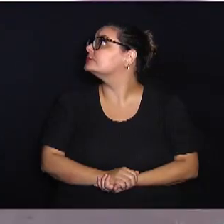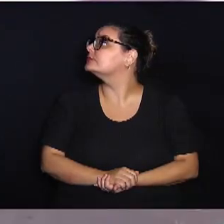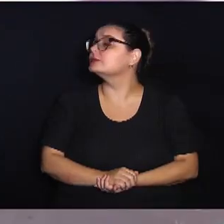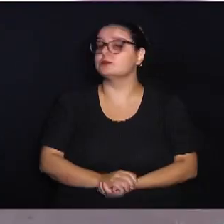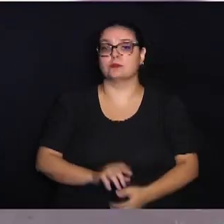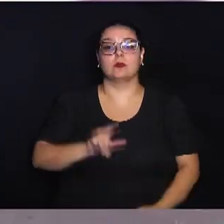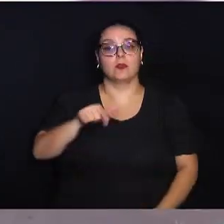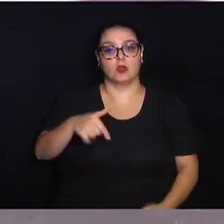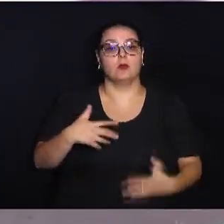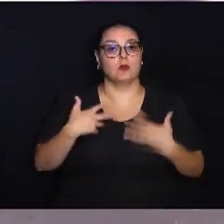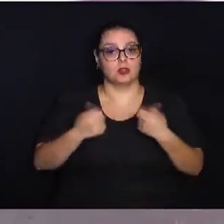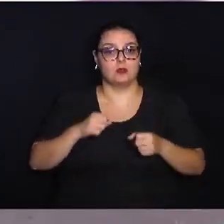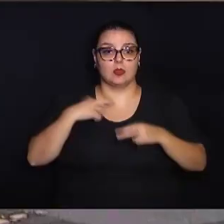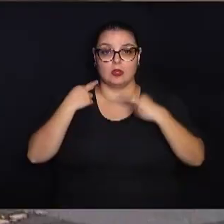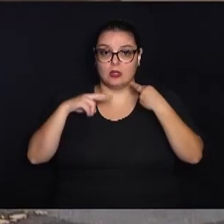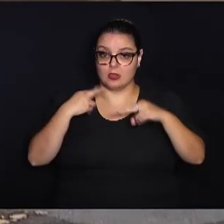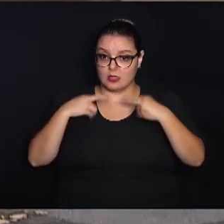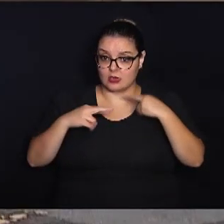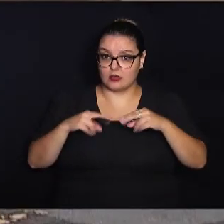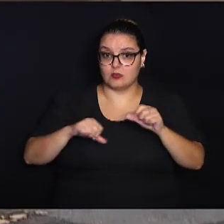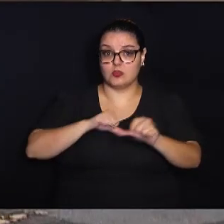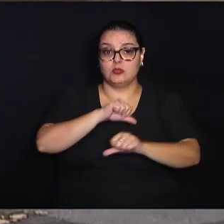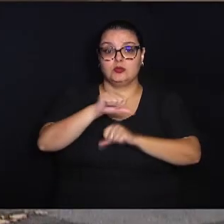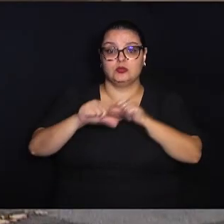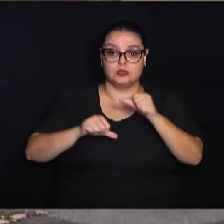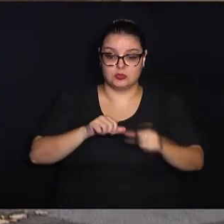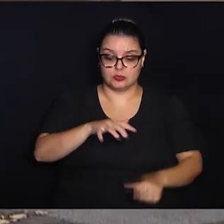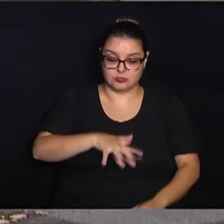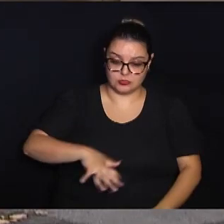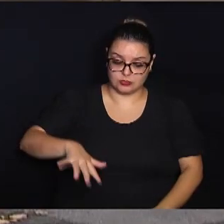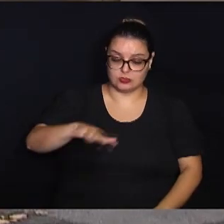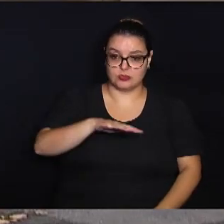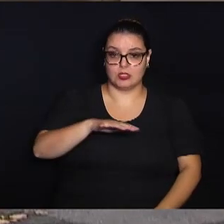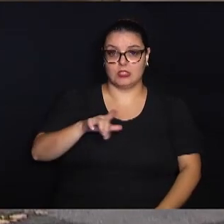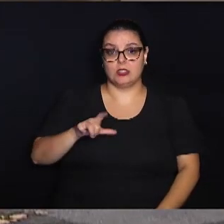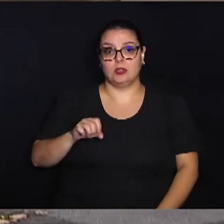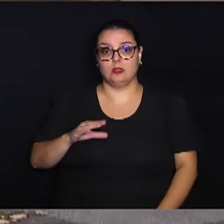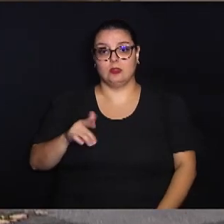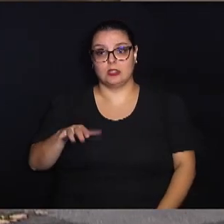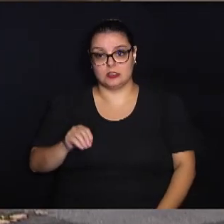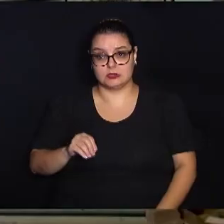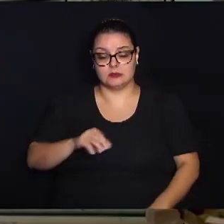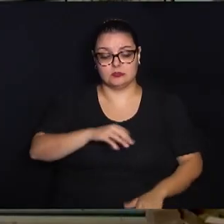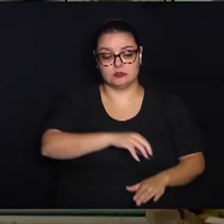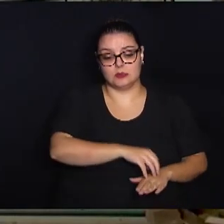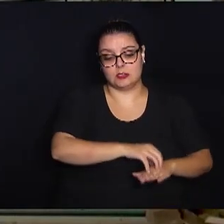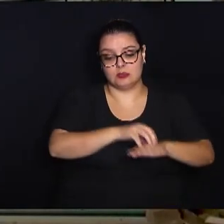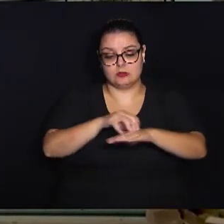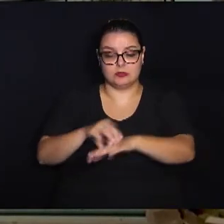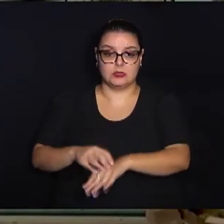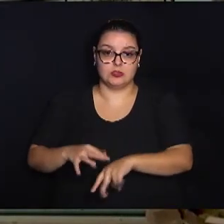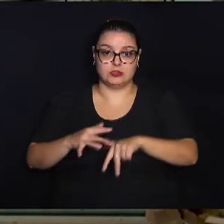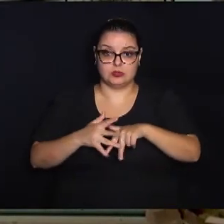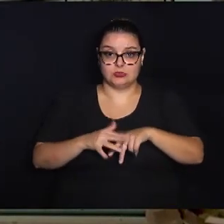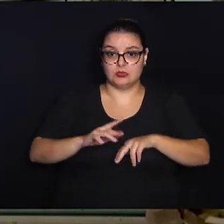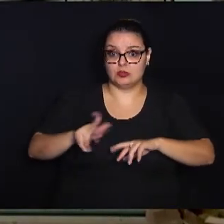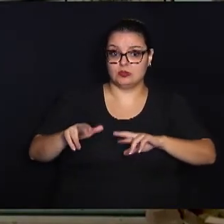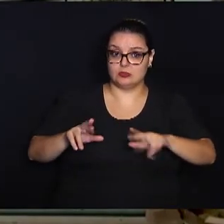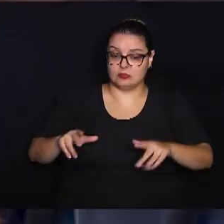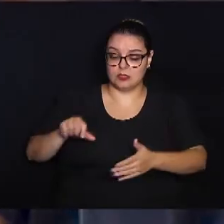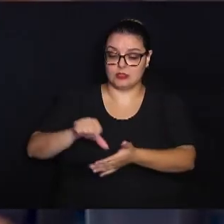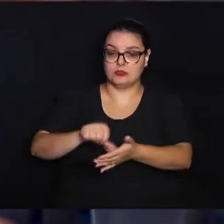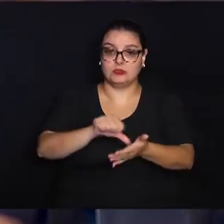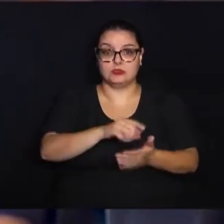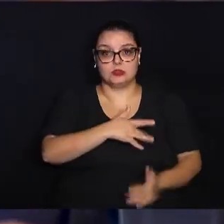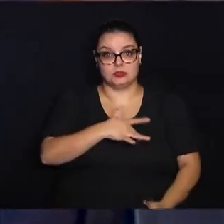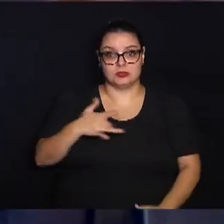Depois de receber reclamações sobre as mudanças nos territórios e na alocação de pacientes de diversos centros de saúde de vários bairros da